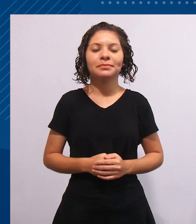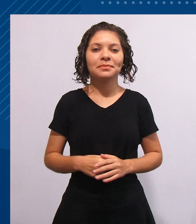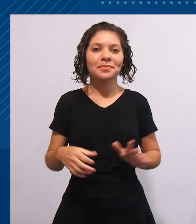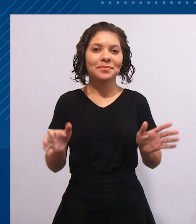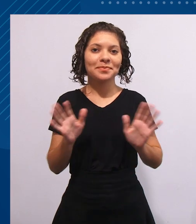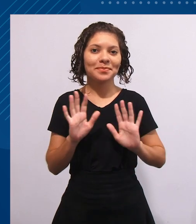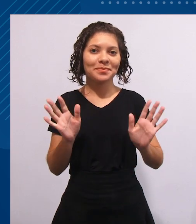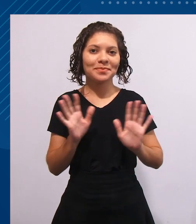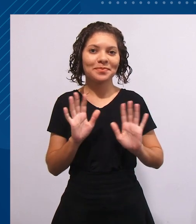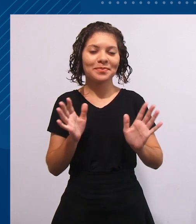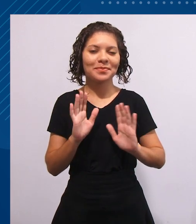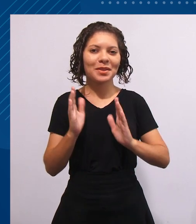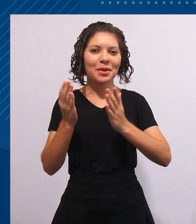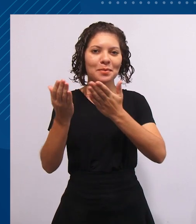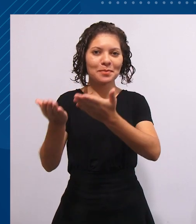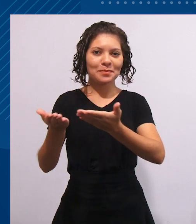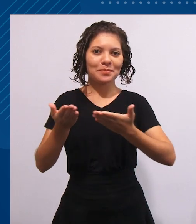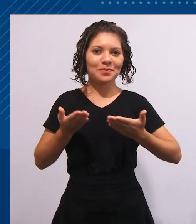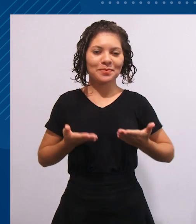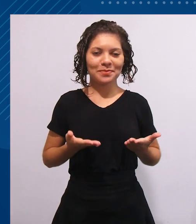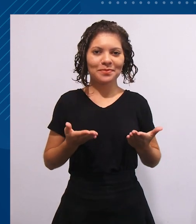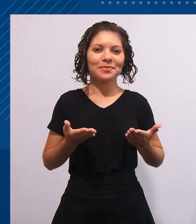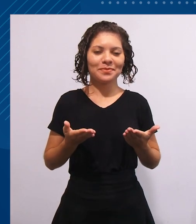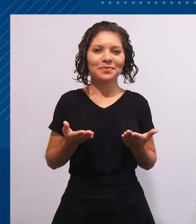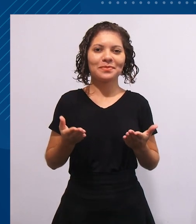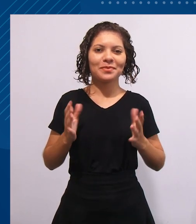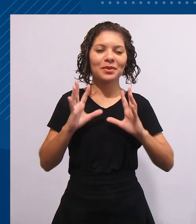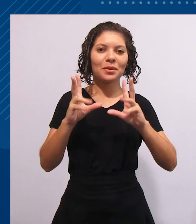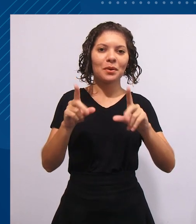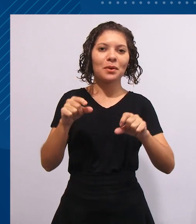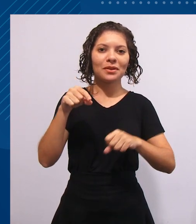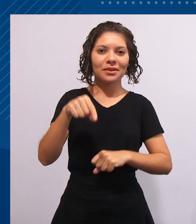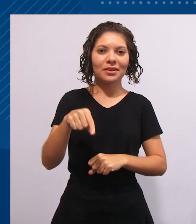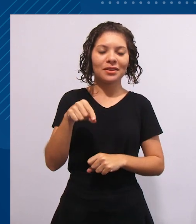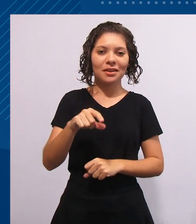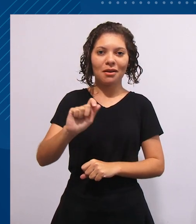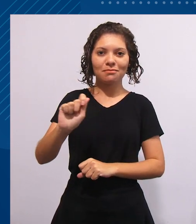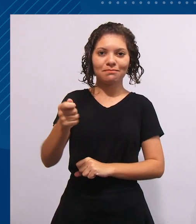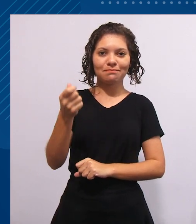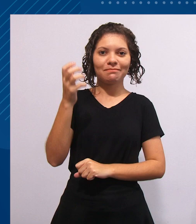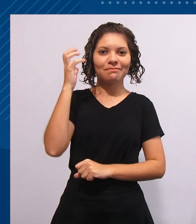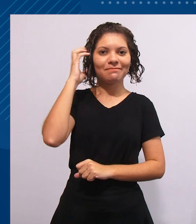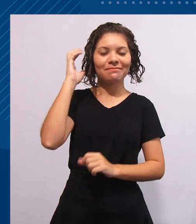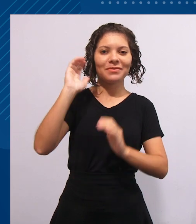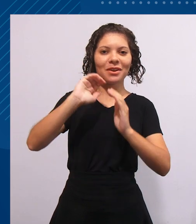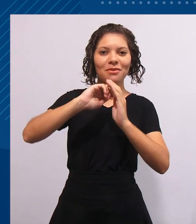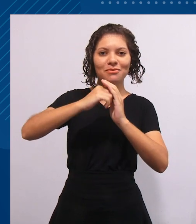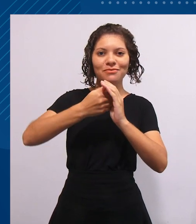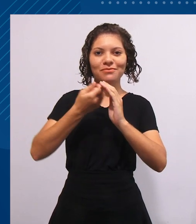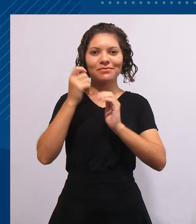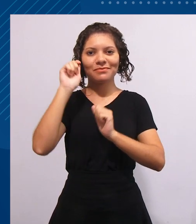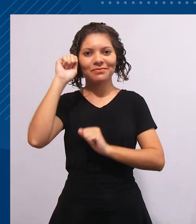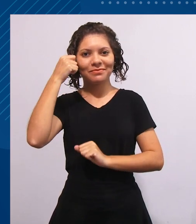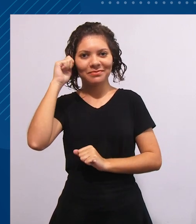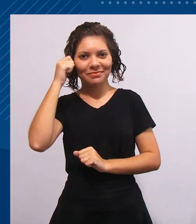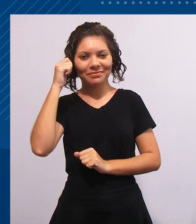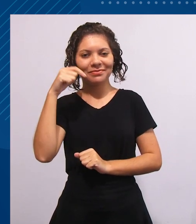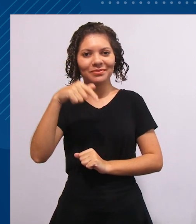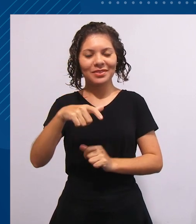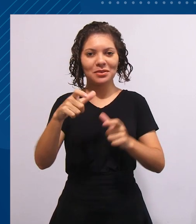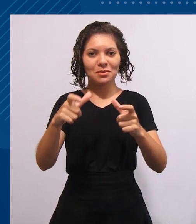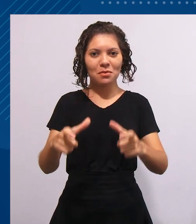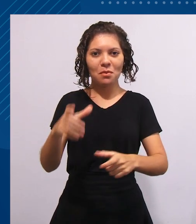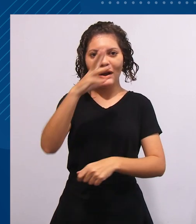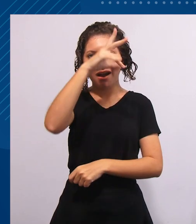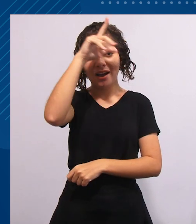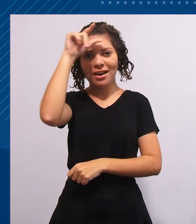Olá seja muito bem-vindo à nossa rádio genipapo a sua voz nativa da Amazônia você